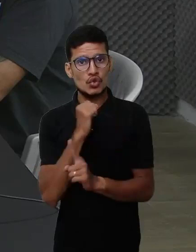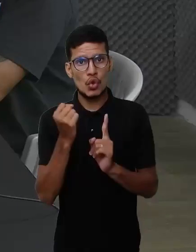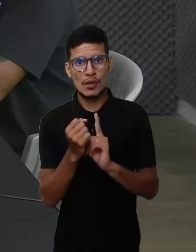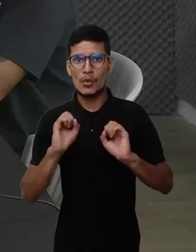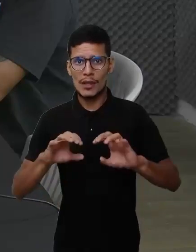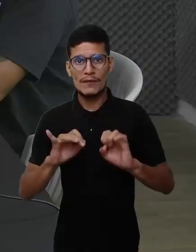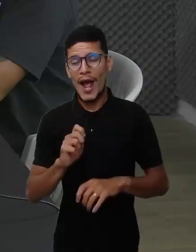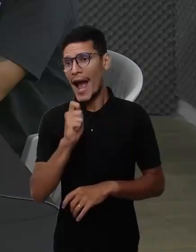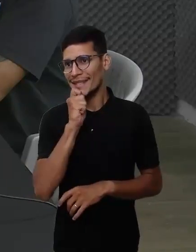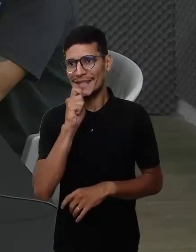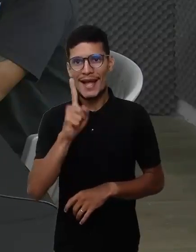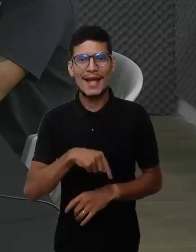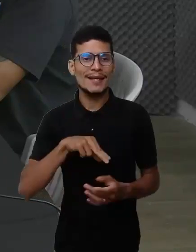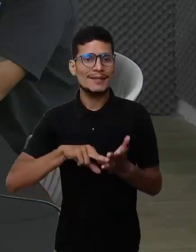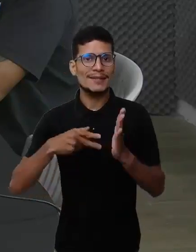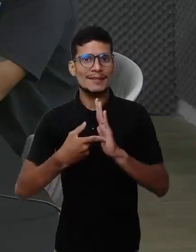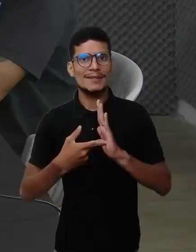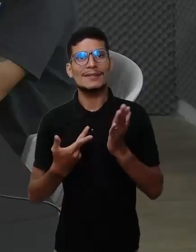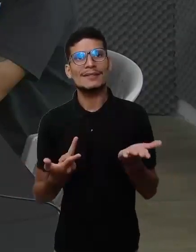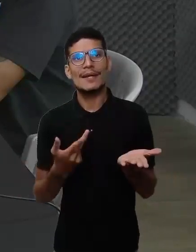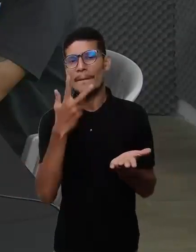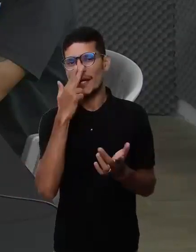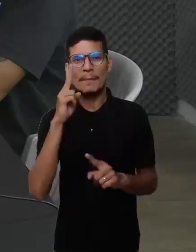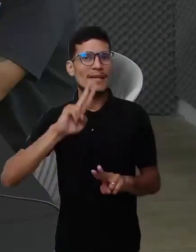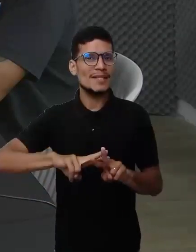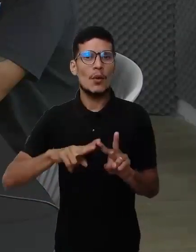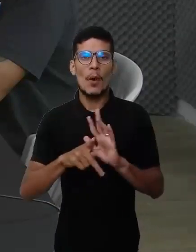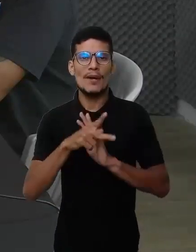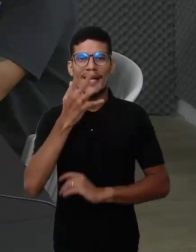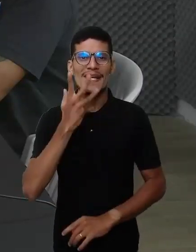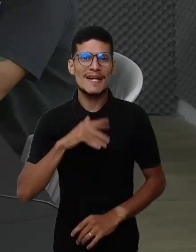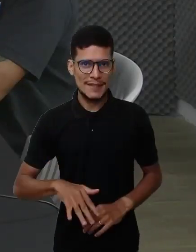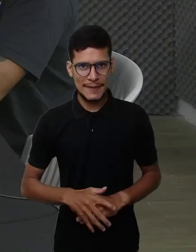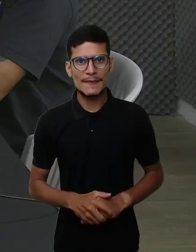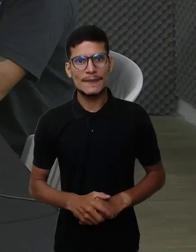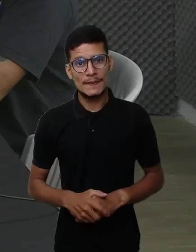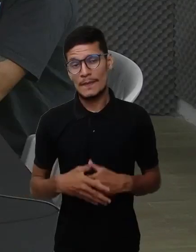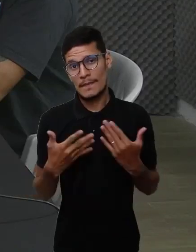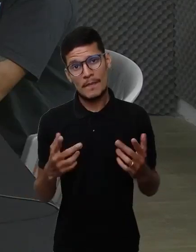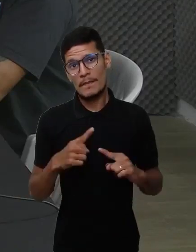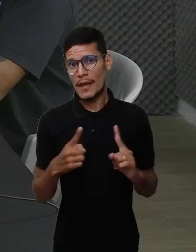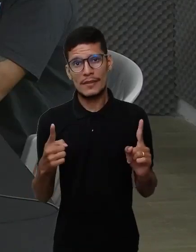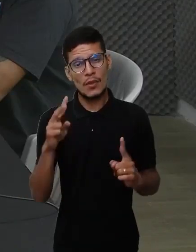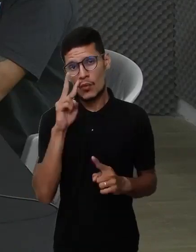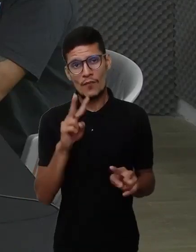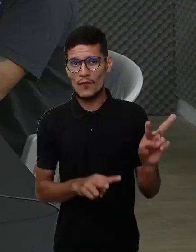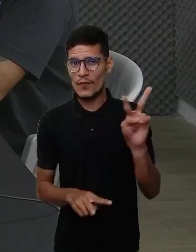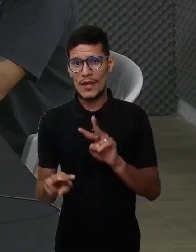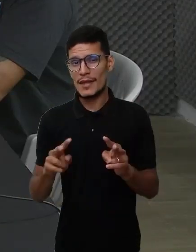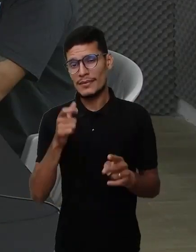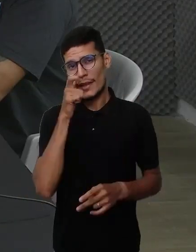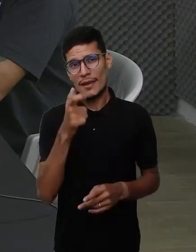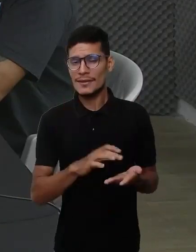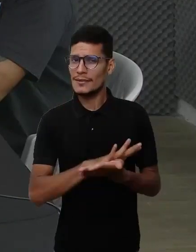sendo um sinônimo de como se fosse uma prisão para pirraia. A gente não vê um